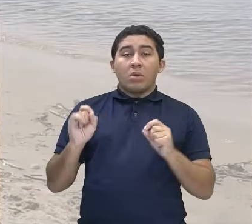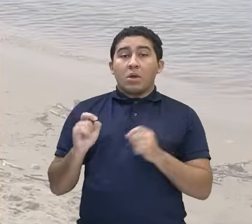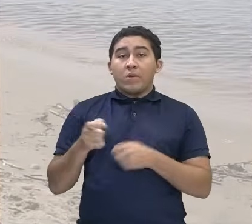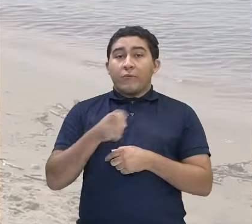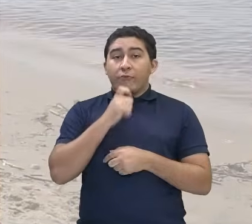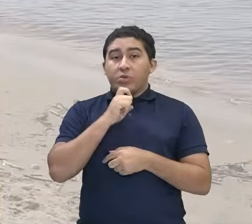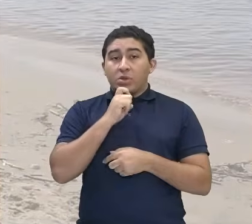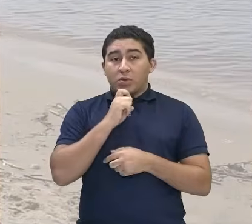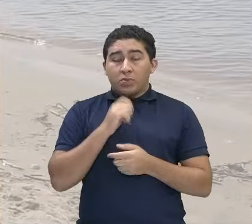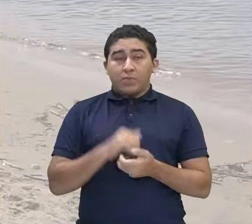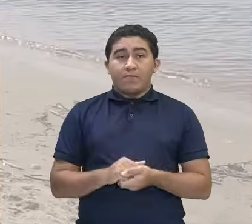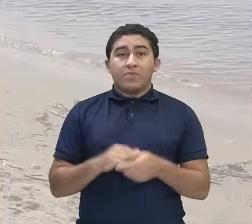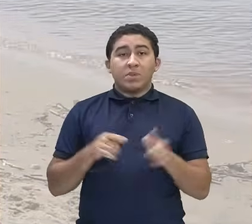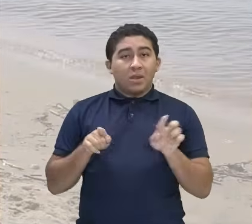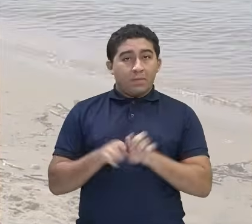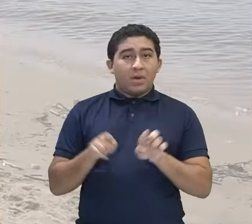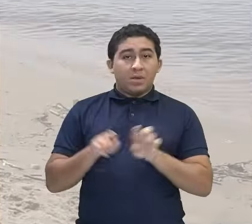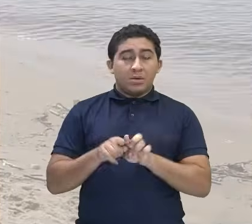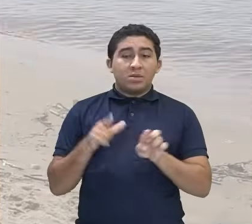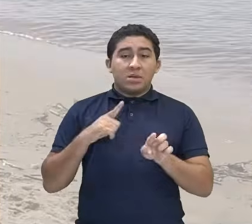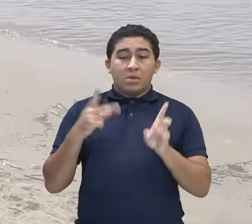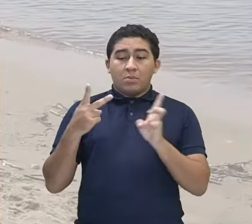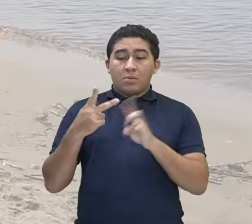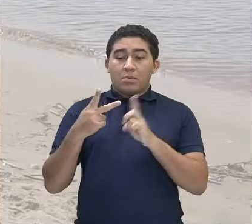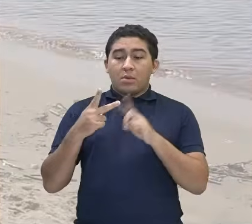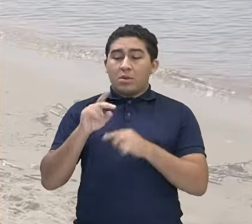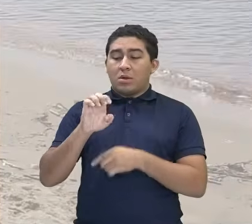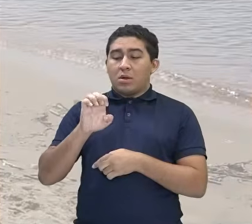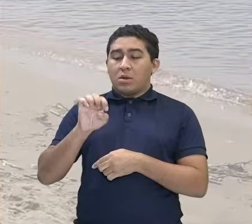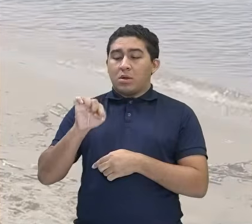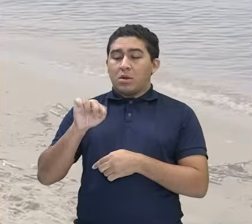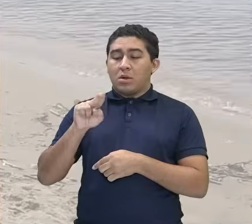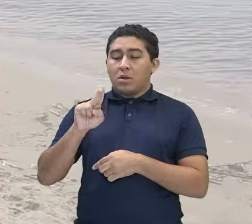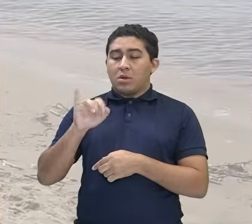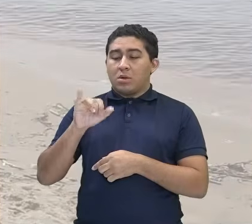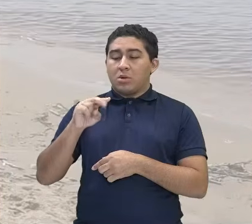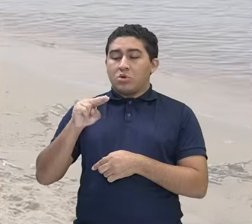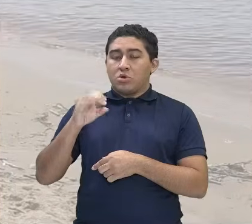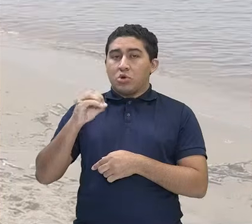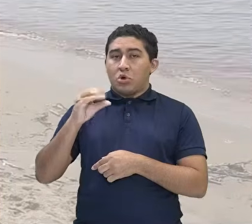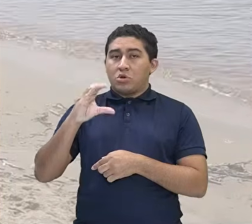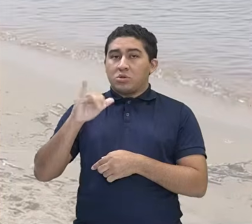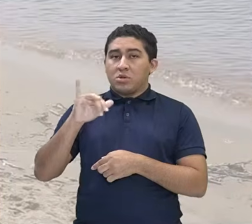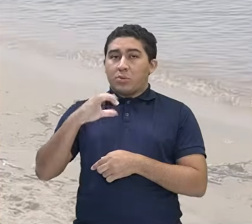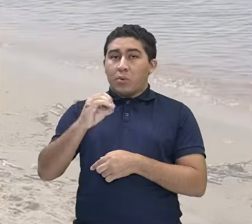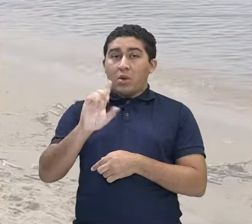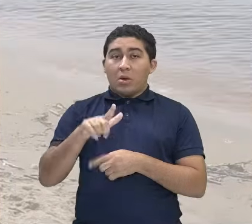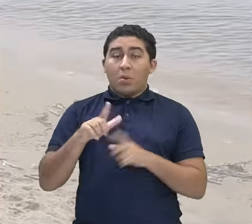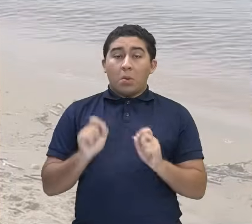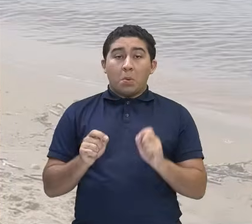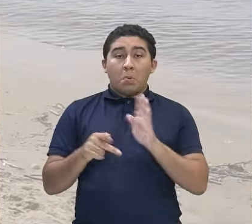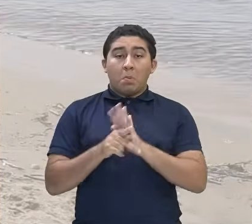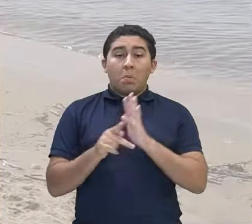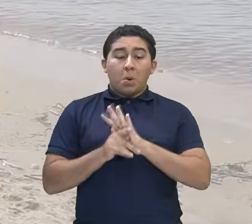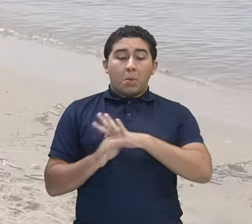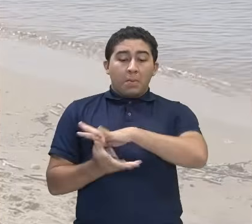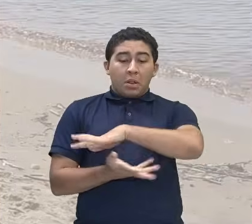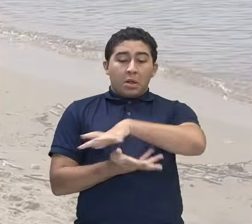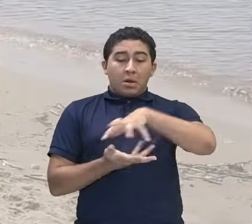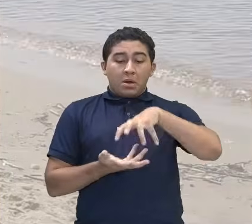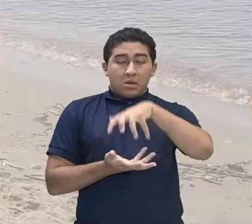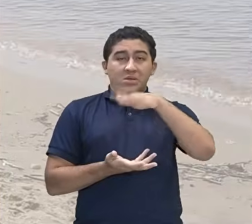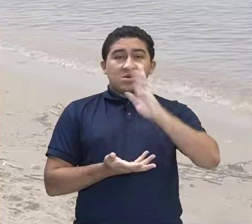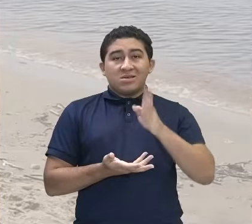E vai ter o equinócio, igual, é quando a parte do eixo do planeta Terra já vai